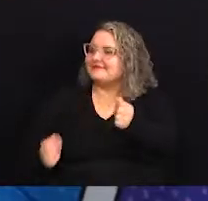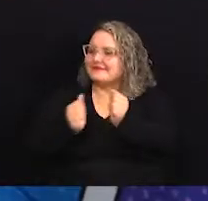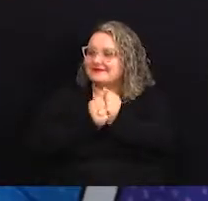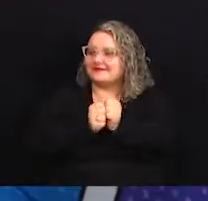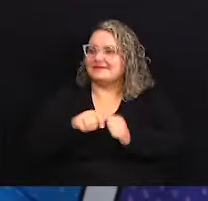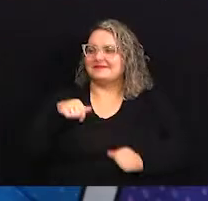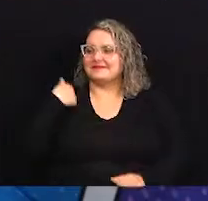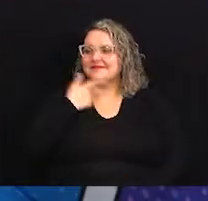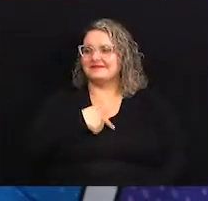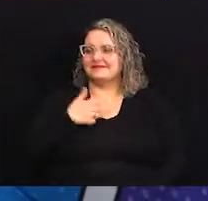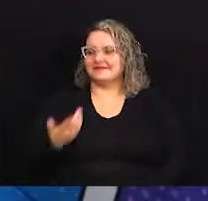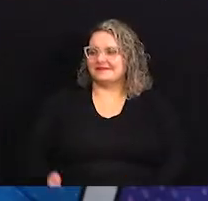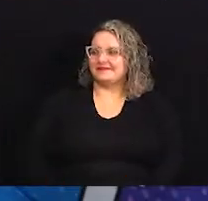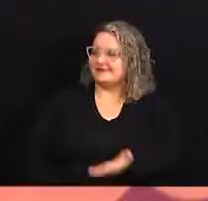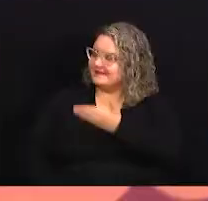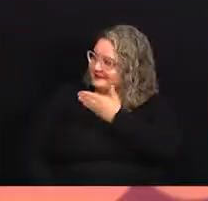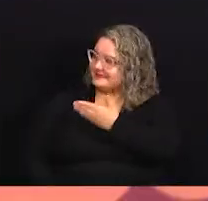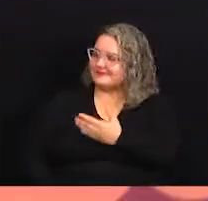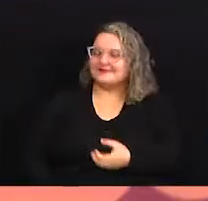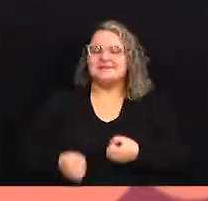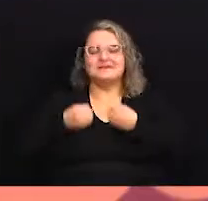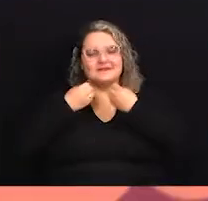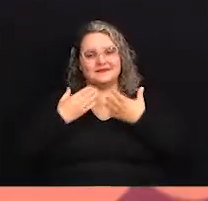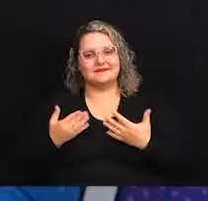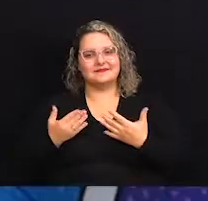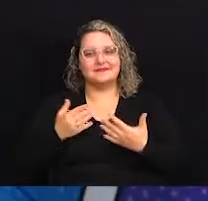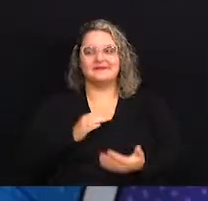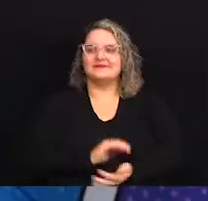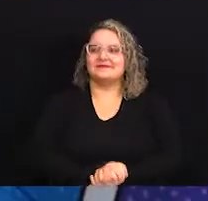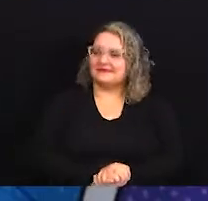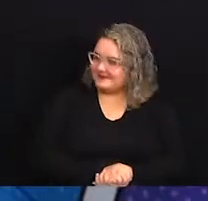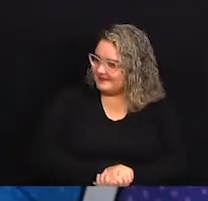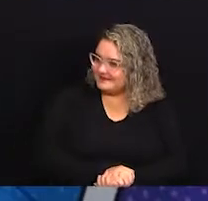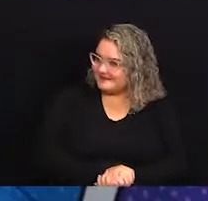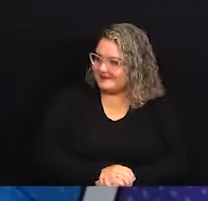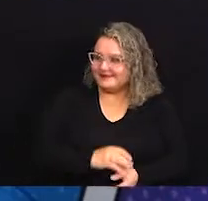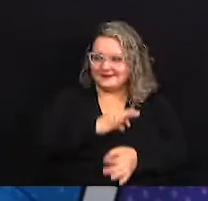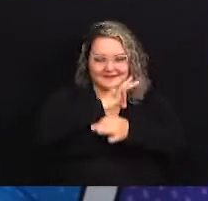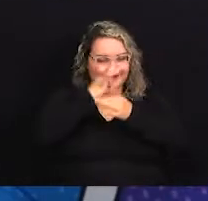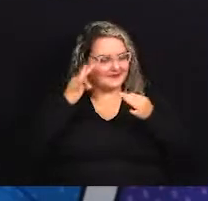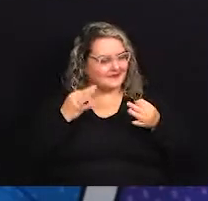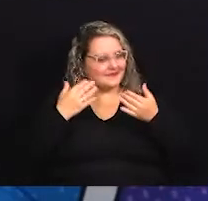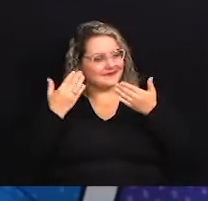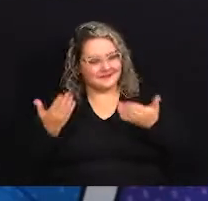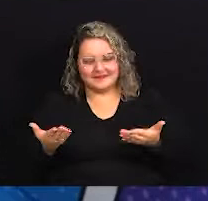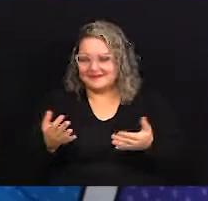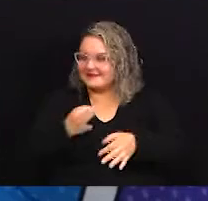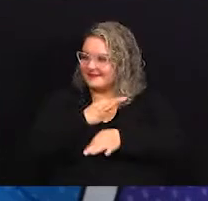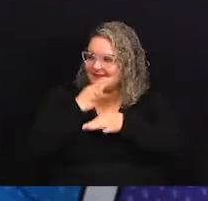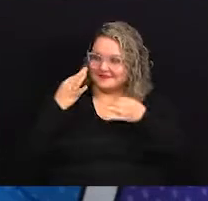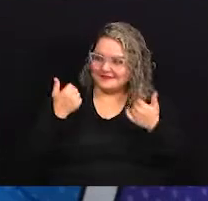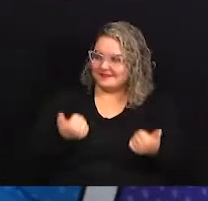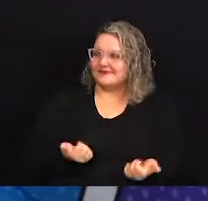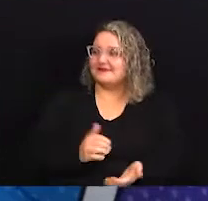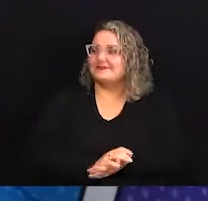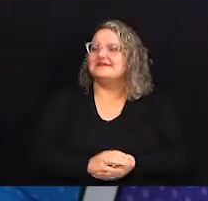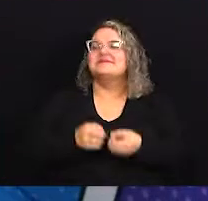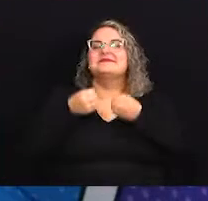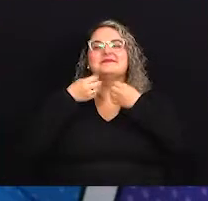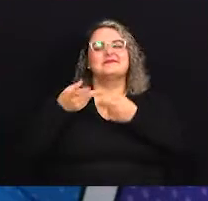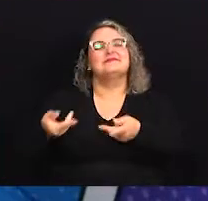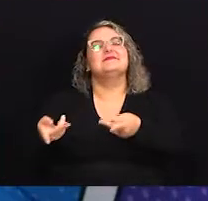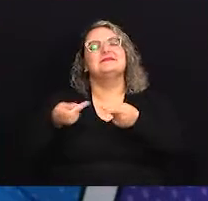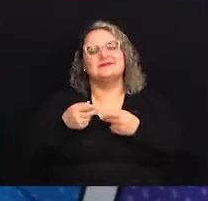conectada aqui com a gente, é a Queca Reis. Tudo bem, Queca? Tudo bem, e você? Tudo jóia.